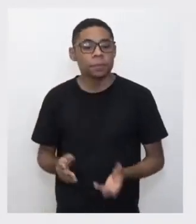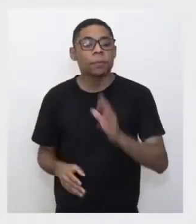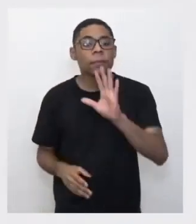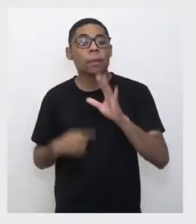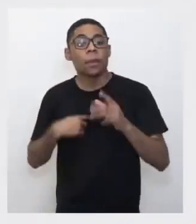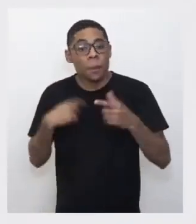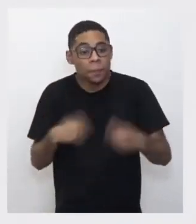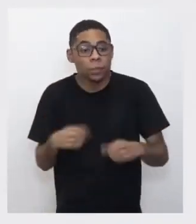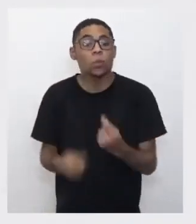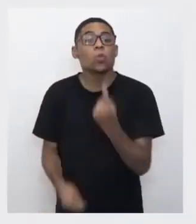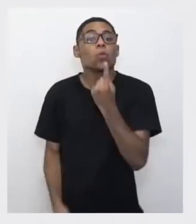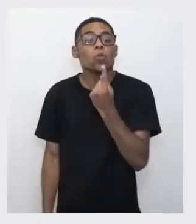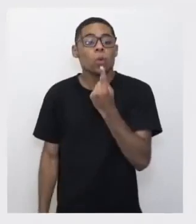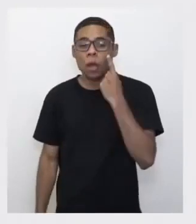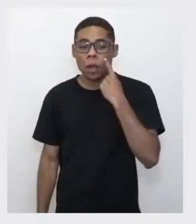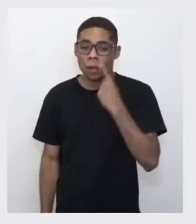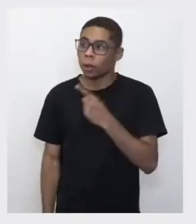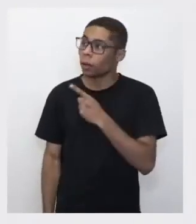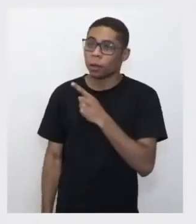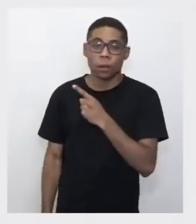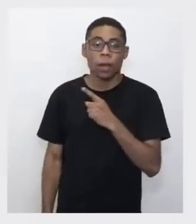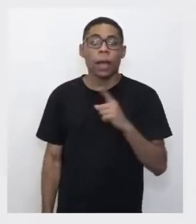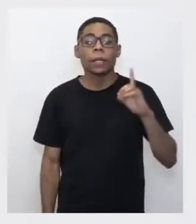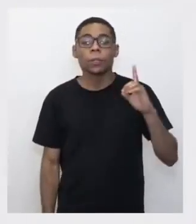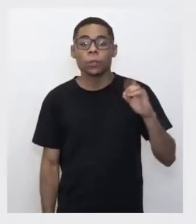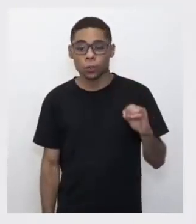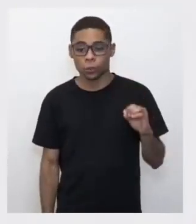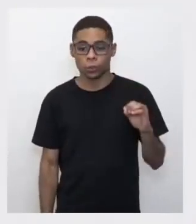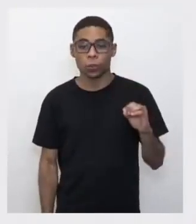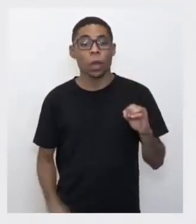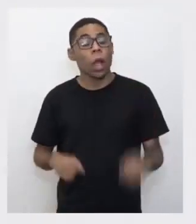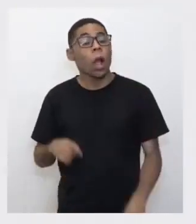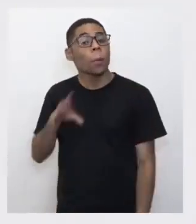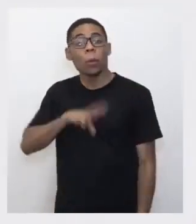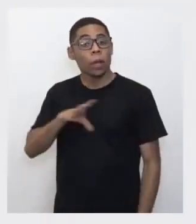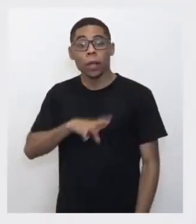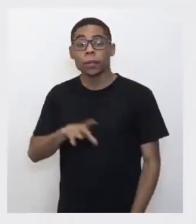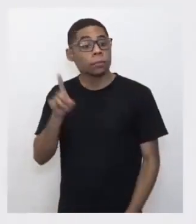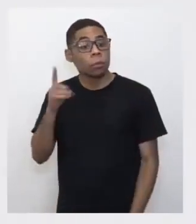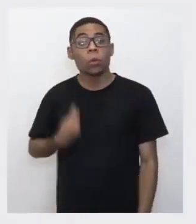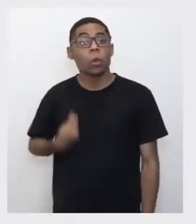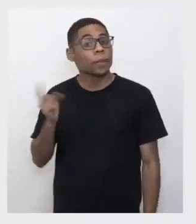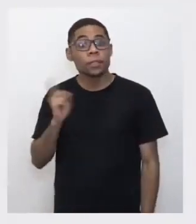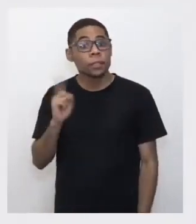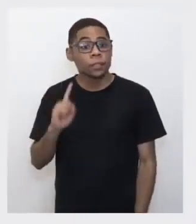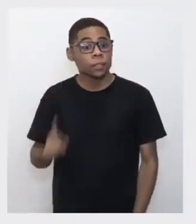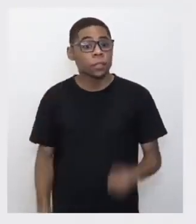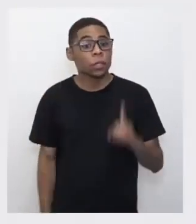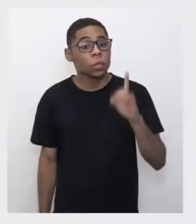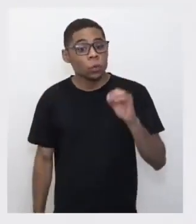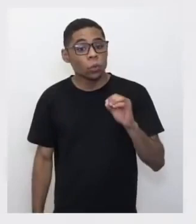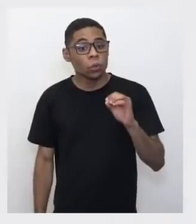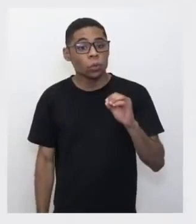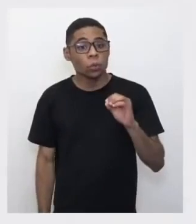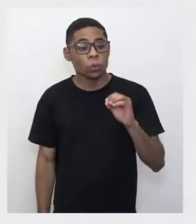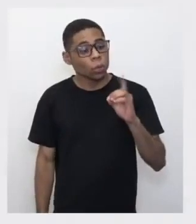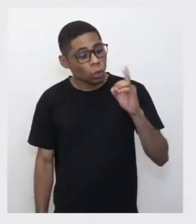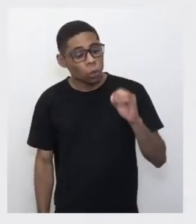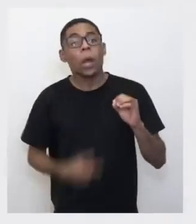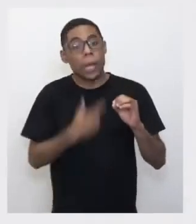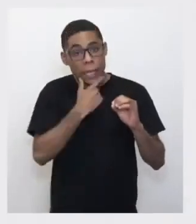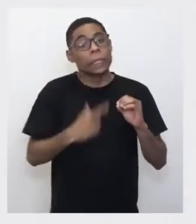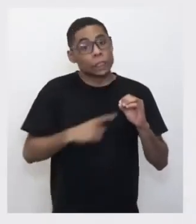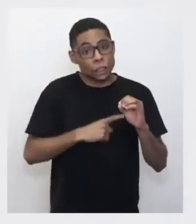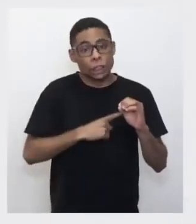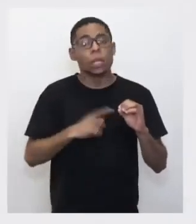de uma palavra que, em português, ela não existe, ó. Não tem nada aqui, né? Mas eu preciso